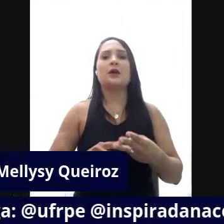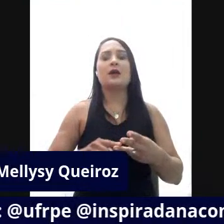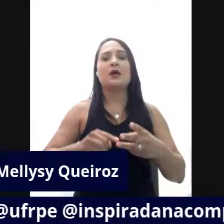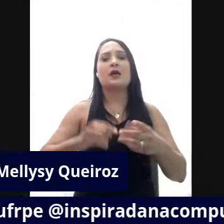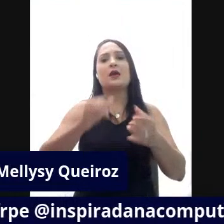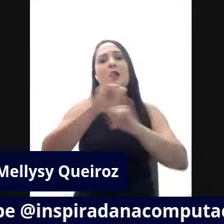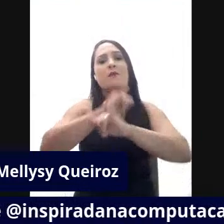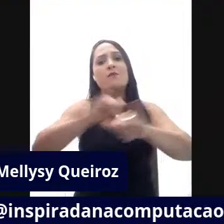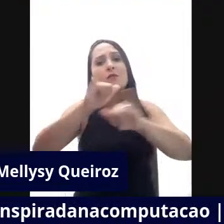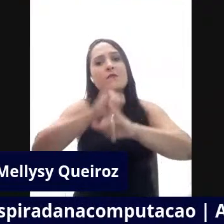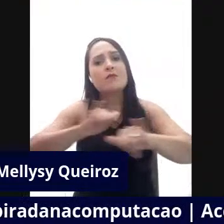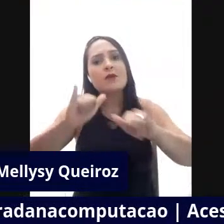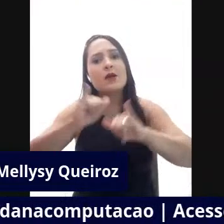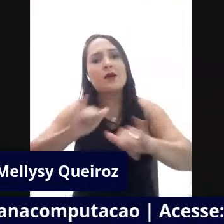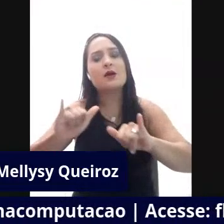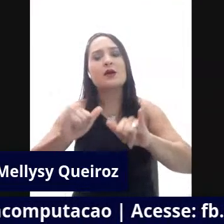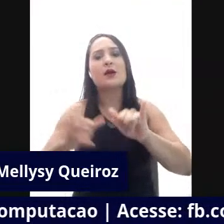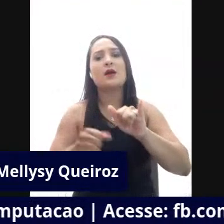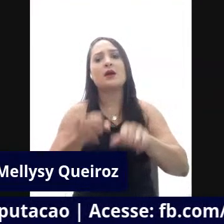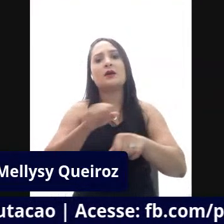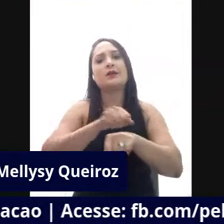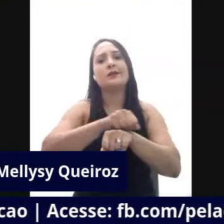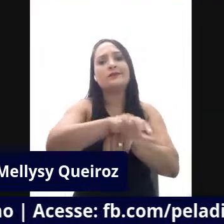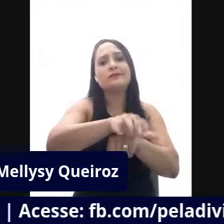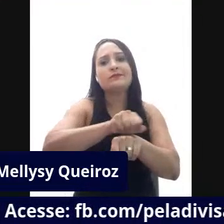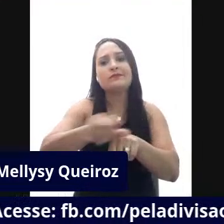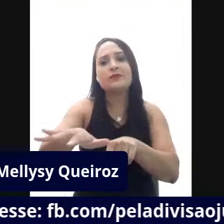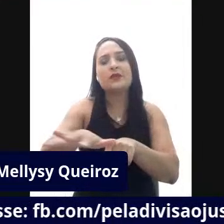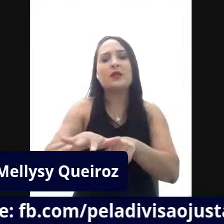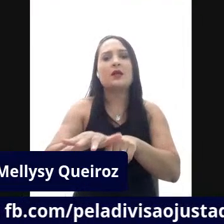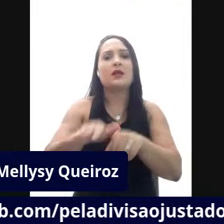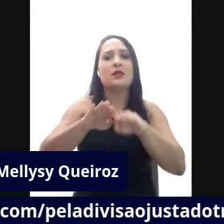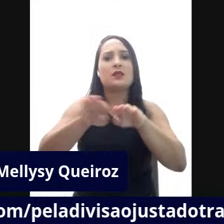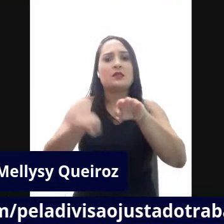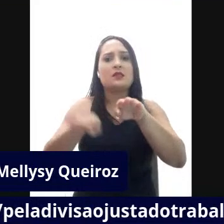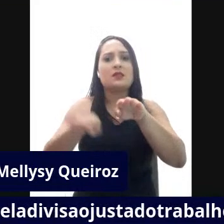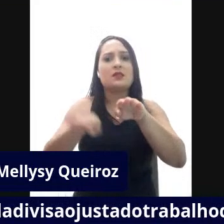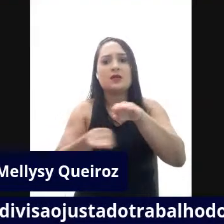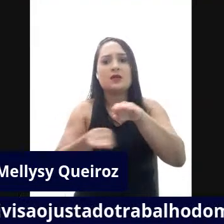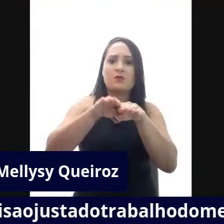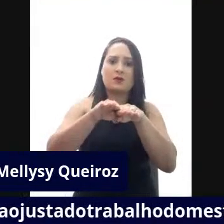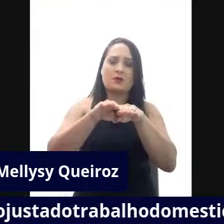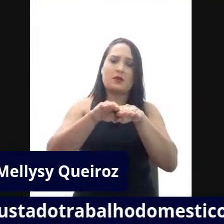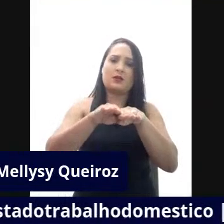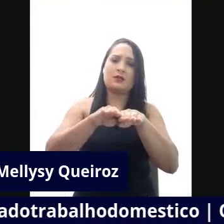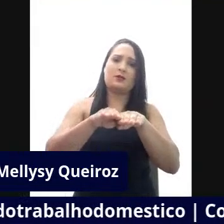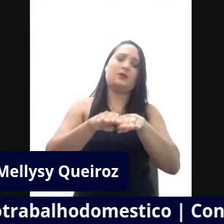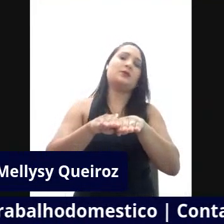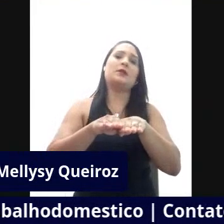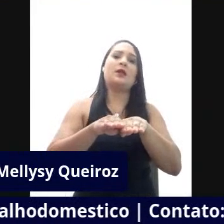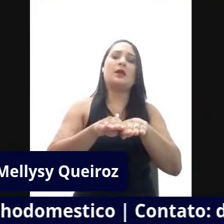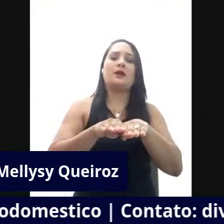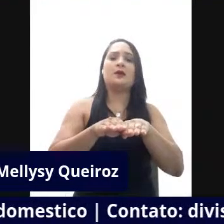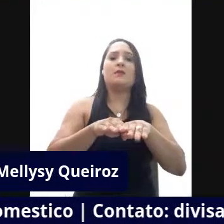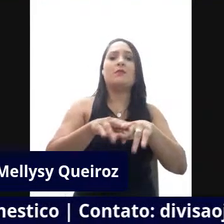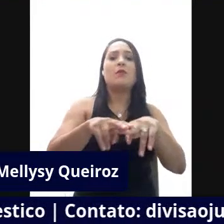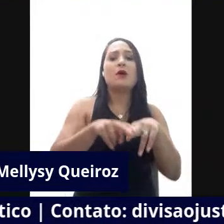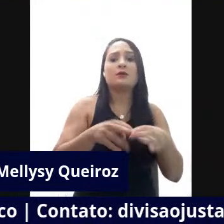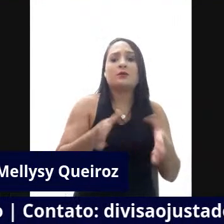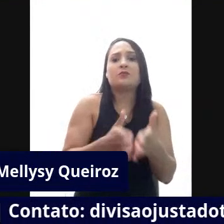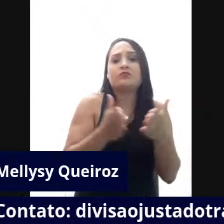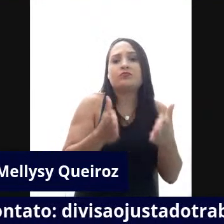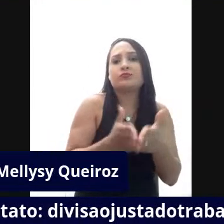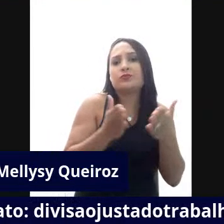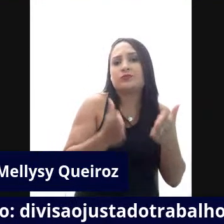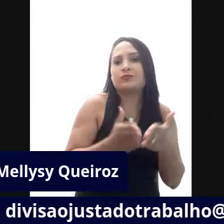são reprodutoras das desigualdades, né? Da feminização da pobreza, e acaba fortalecendo